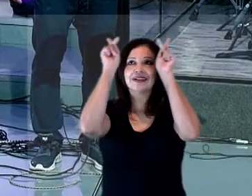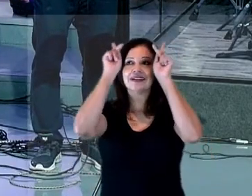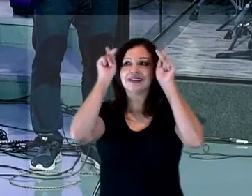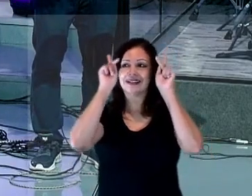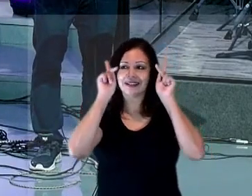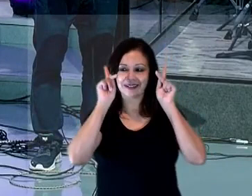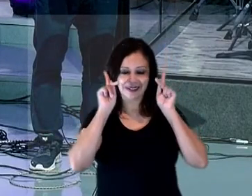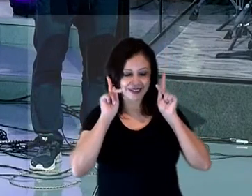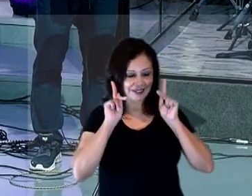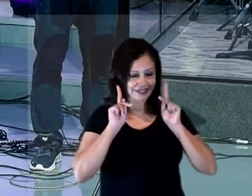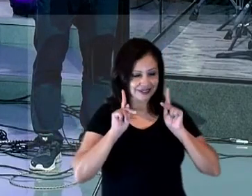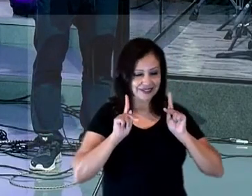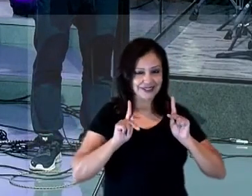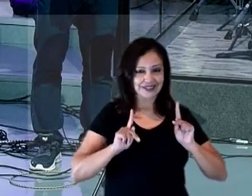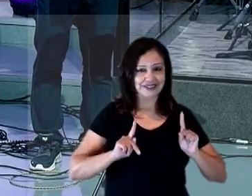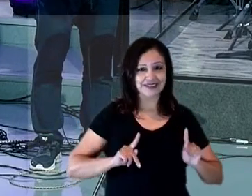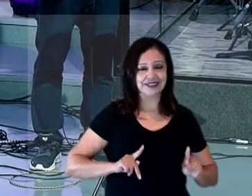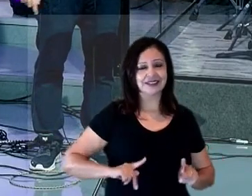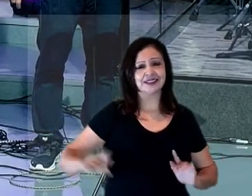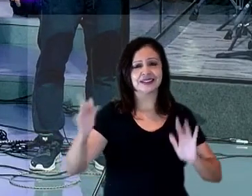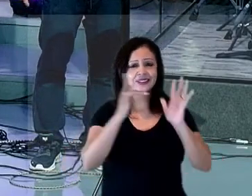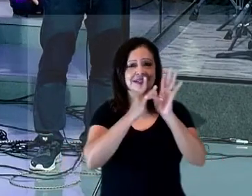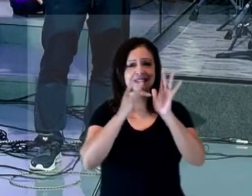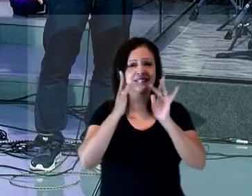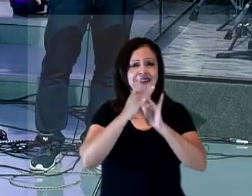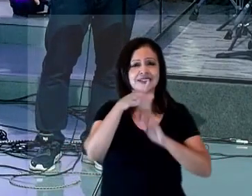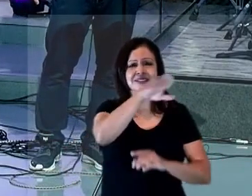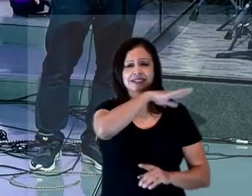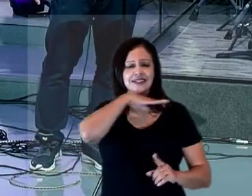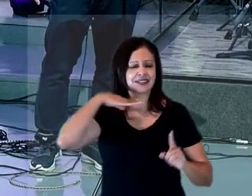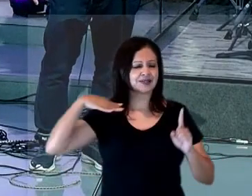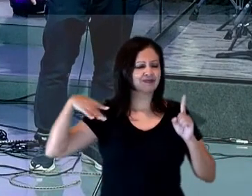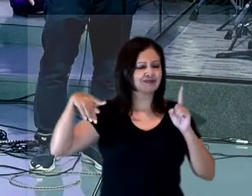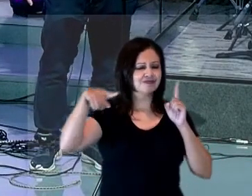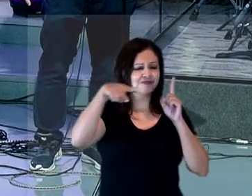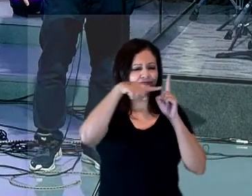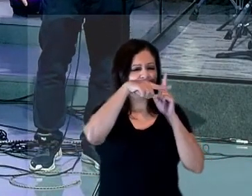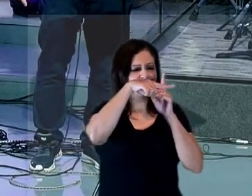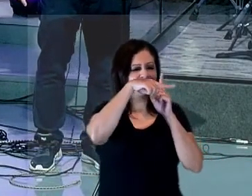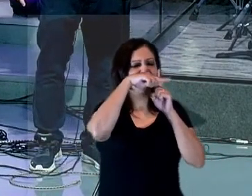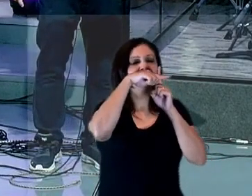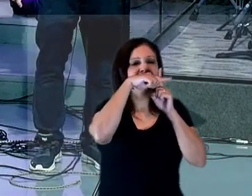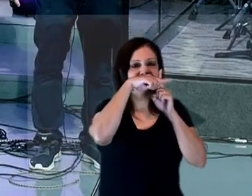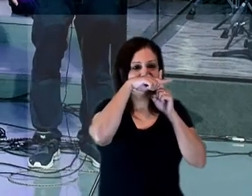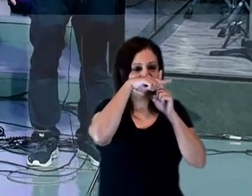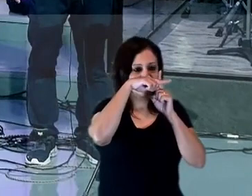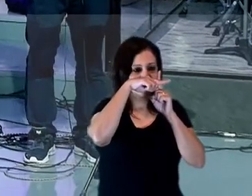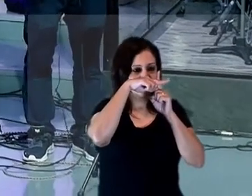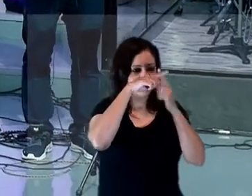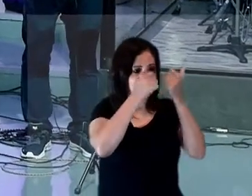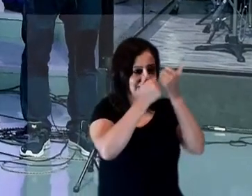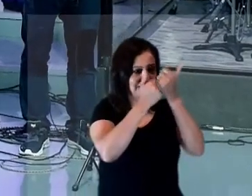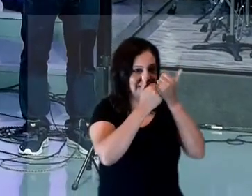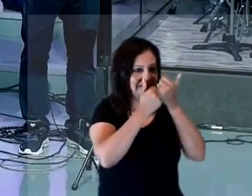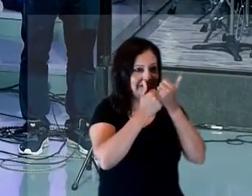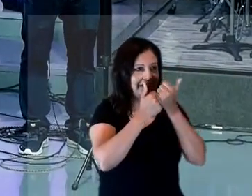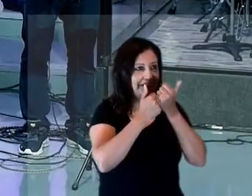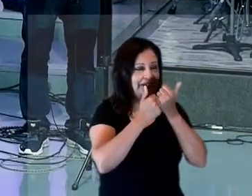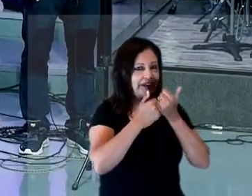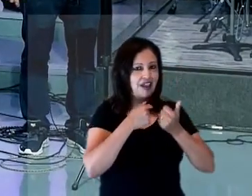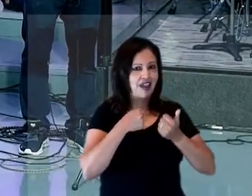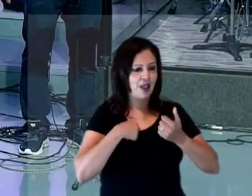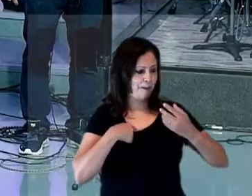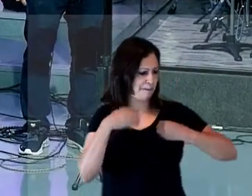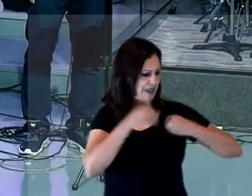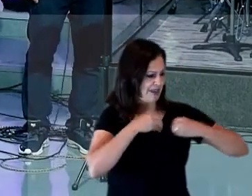teu sacrifício, hoje eu posso andar sem olhar para trás. Eu